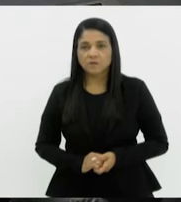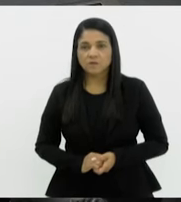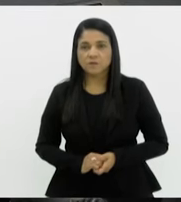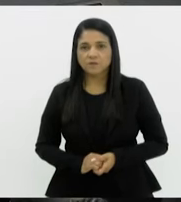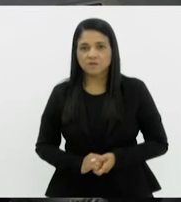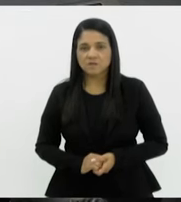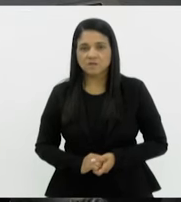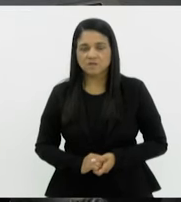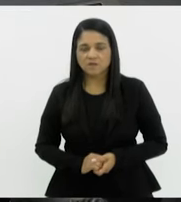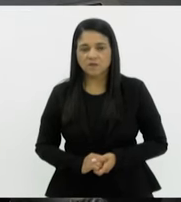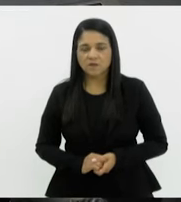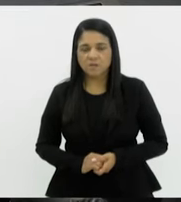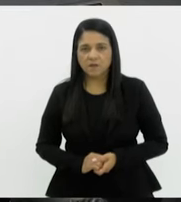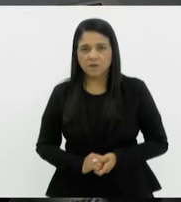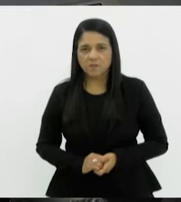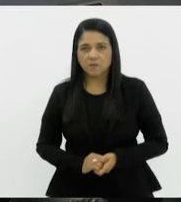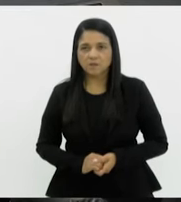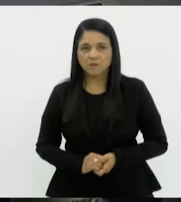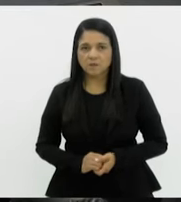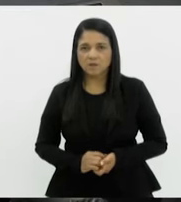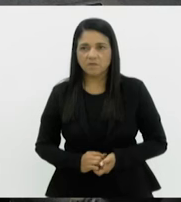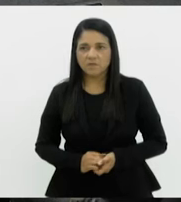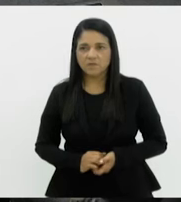me posiciona lá, que eu acho que ele já acabou de falar. Ó.